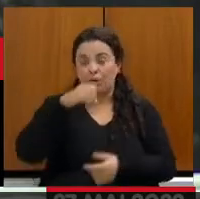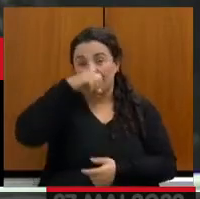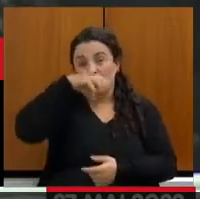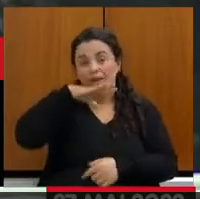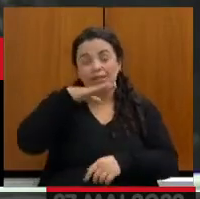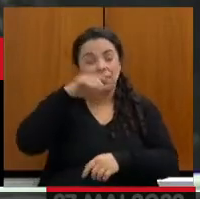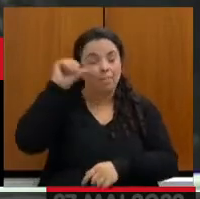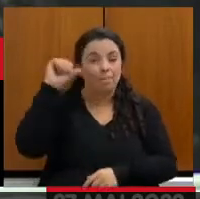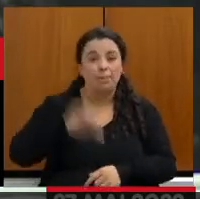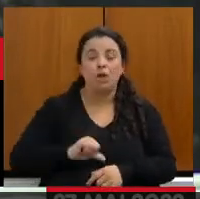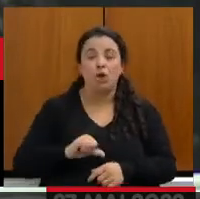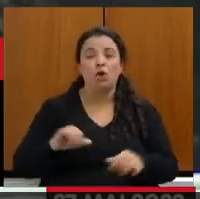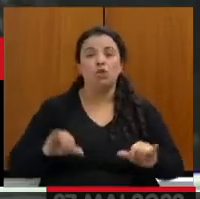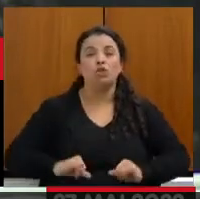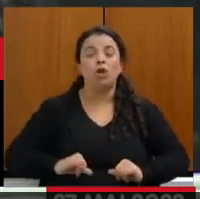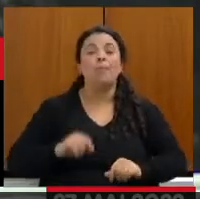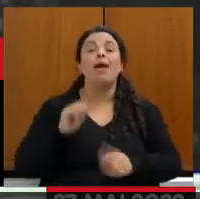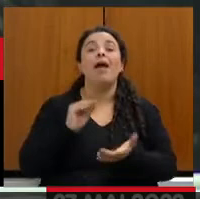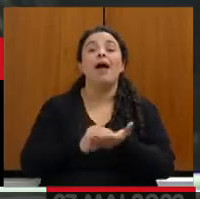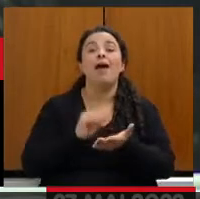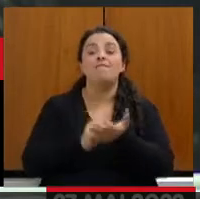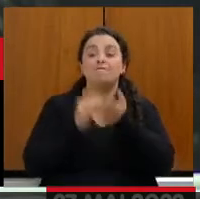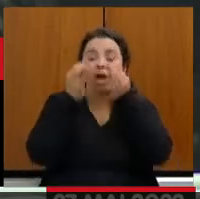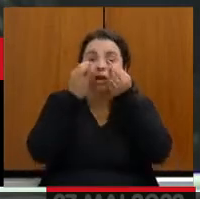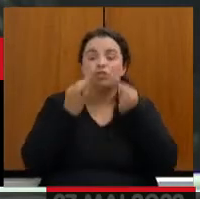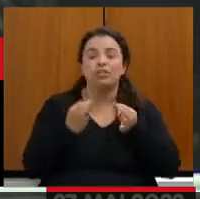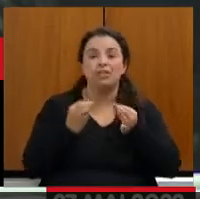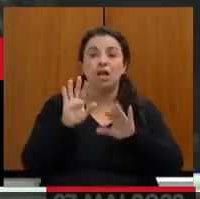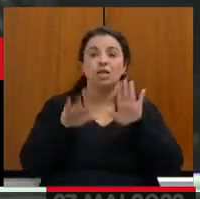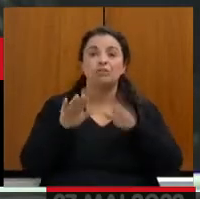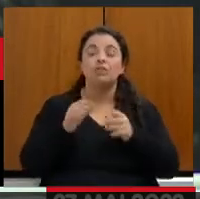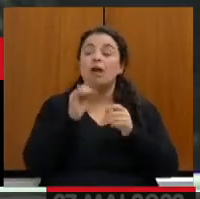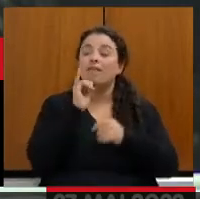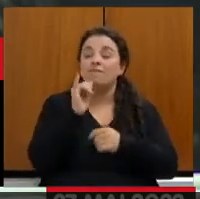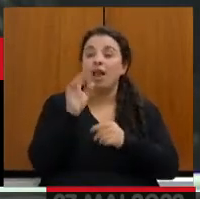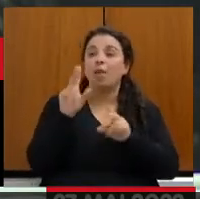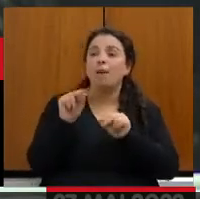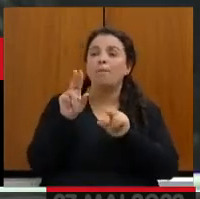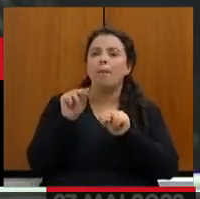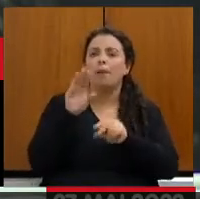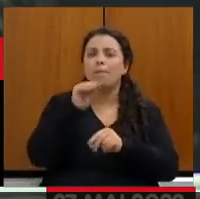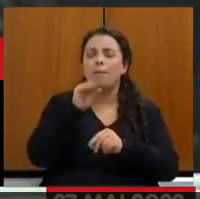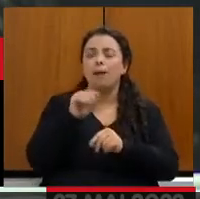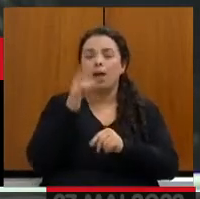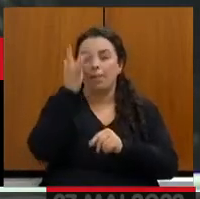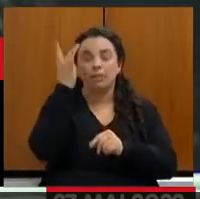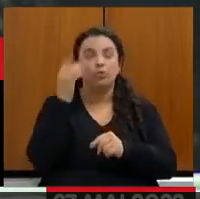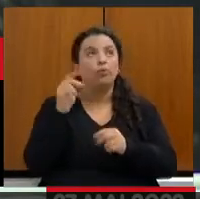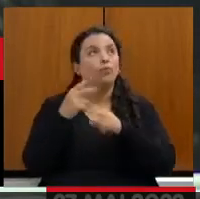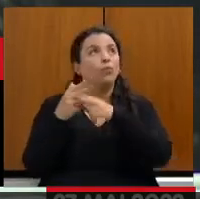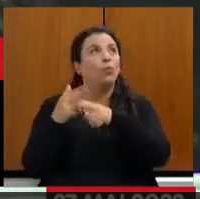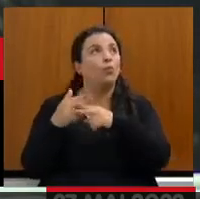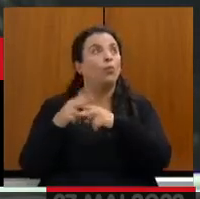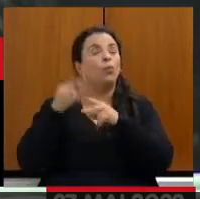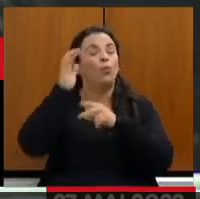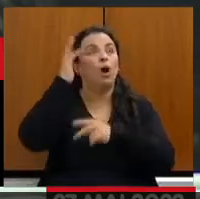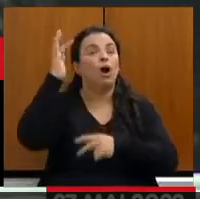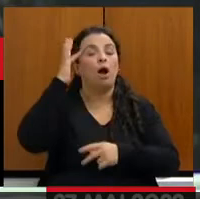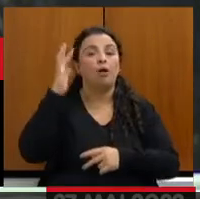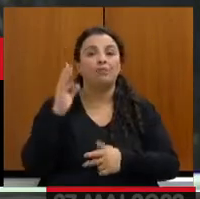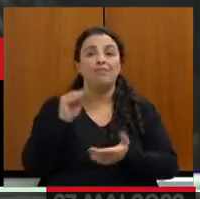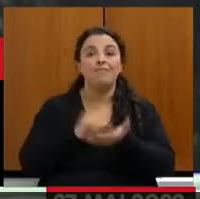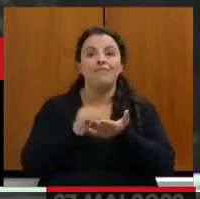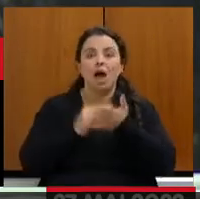dolorosas que a gente sofre a falta de escuta quando você tá falando o outro está ali mas não está não te escuta a falta de